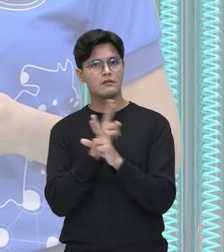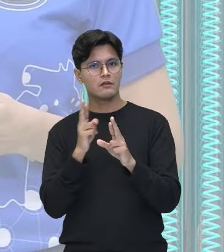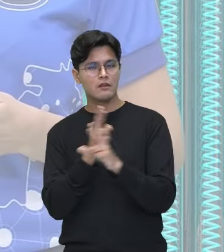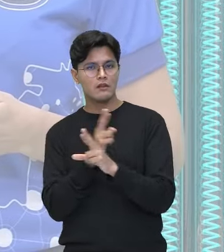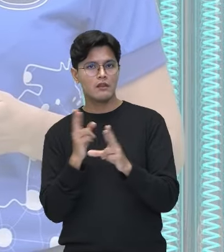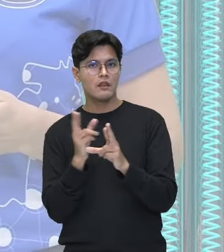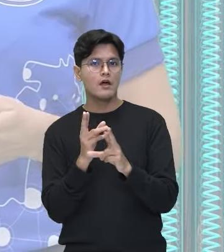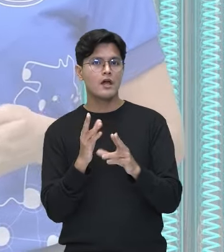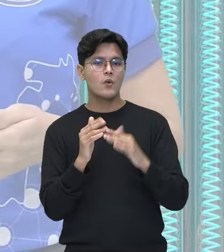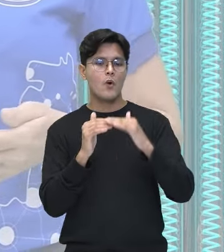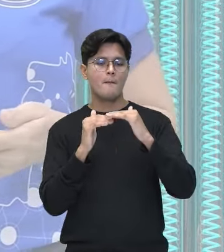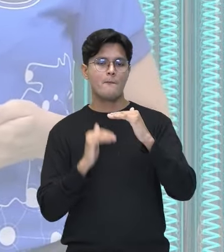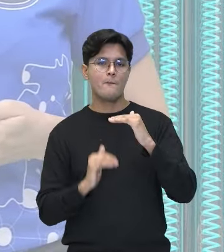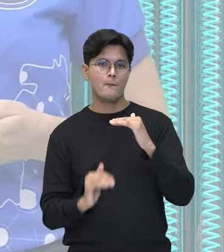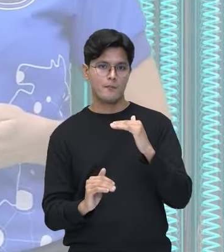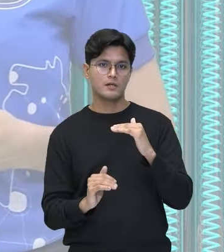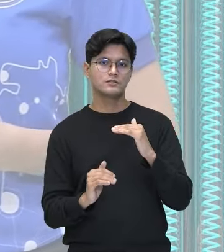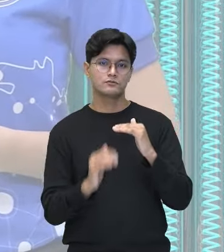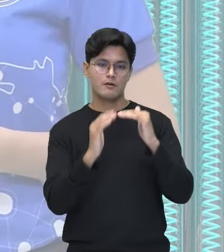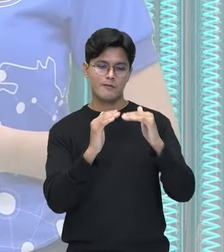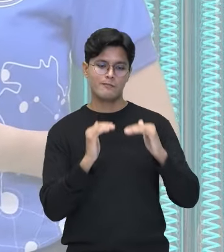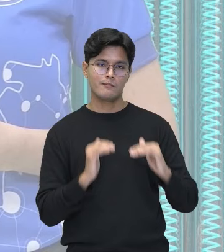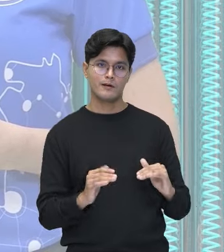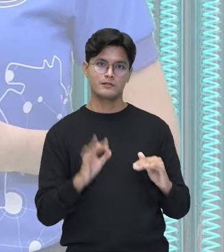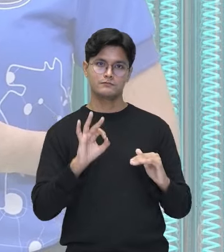abaixo de. Vamos ver mais um.